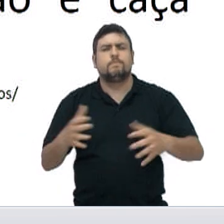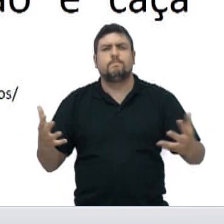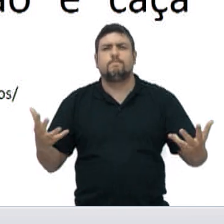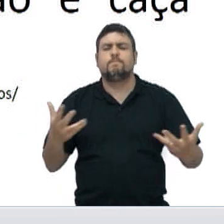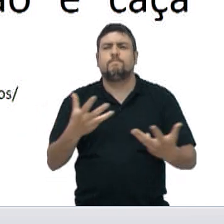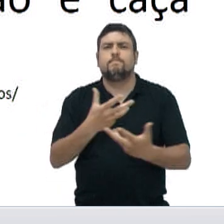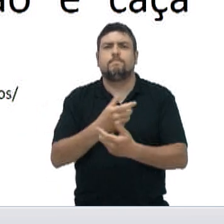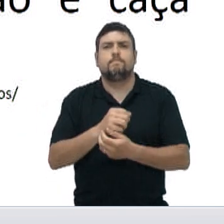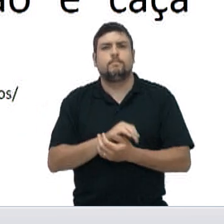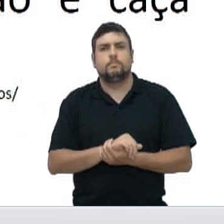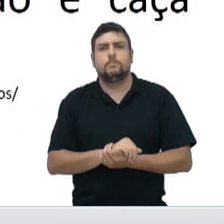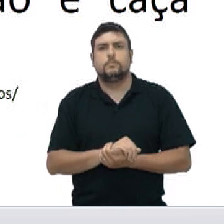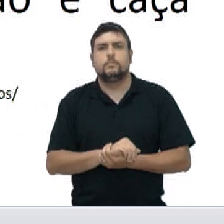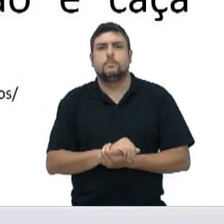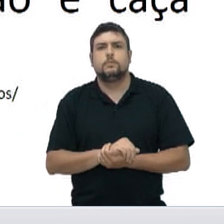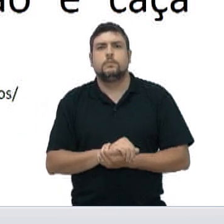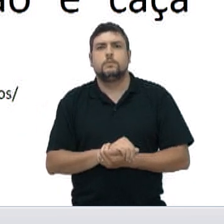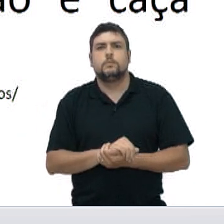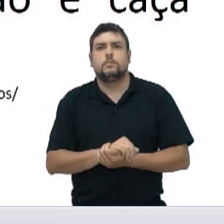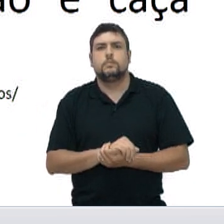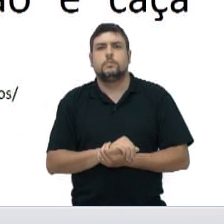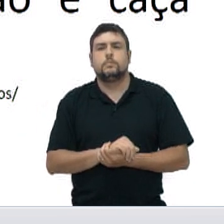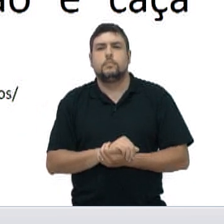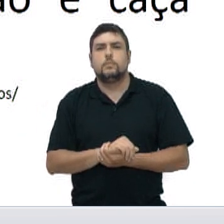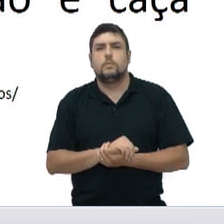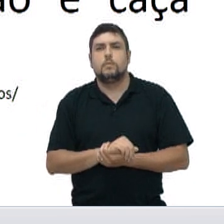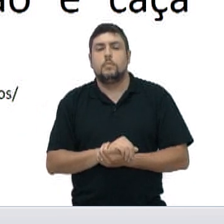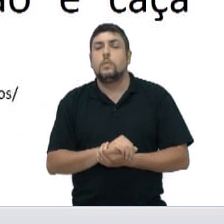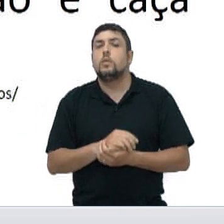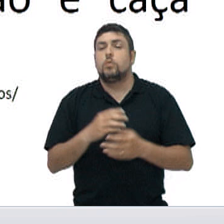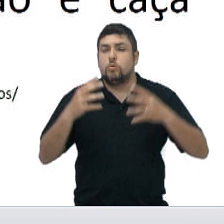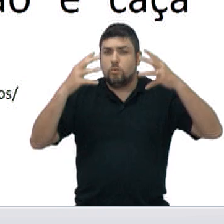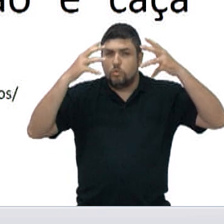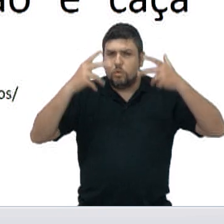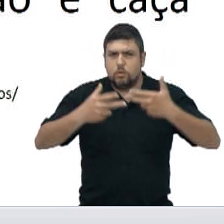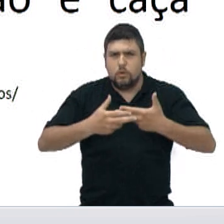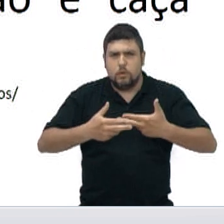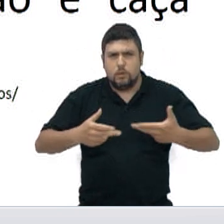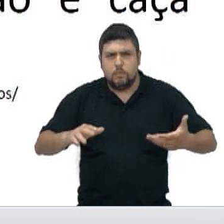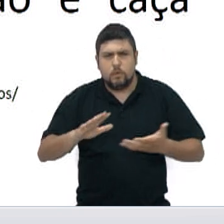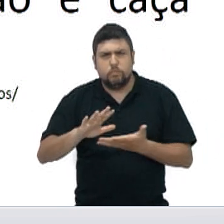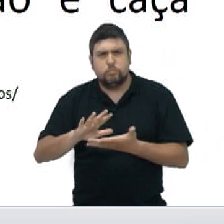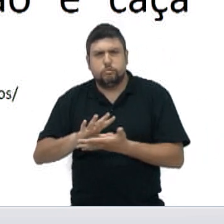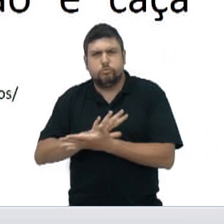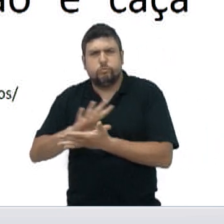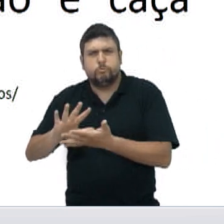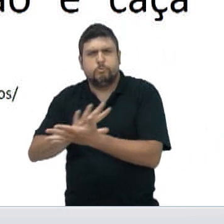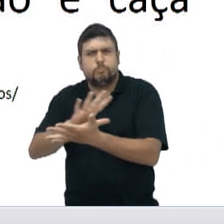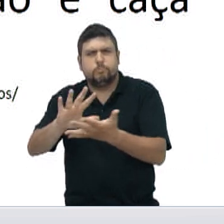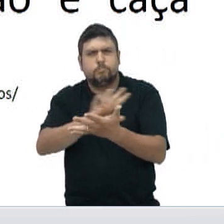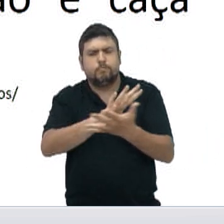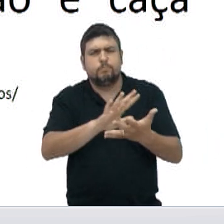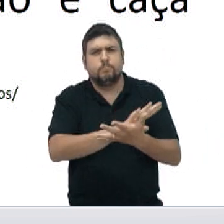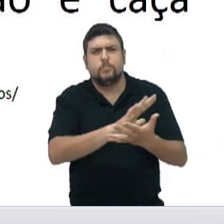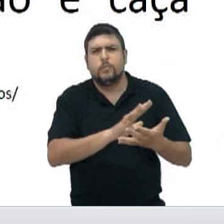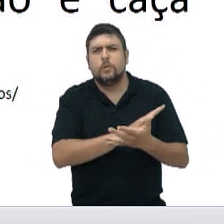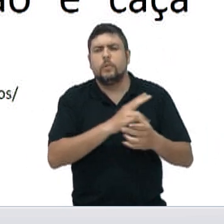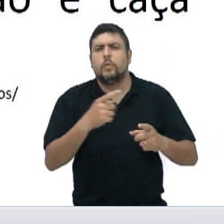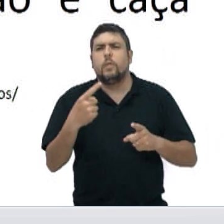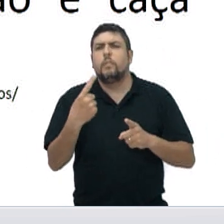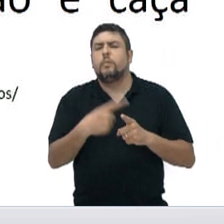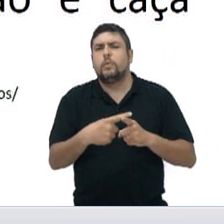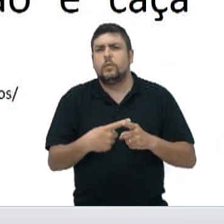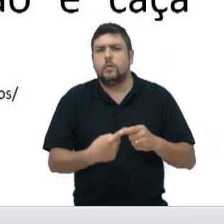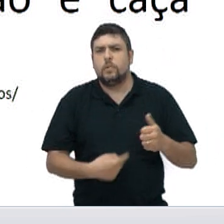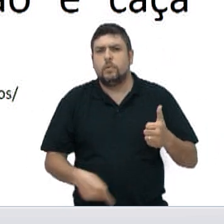As causas que levam a esse alto número de animais em extinção é grande.